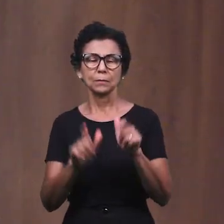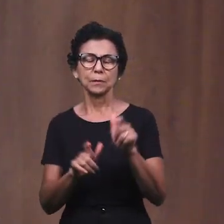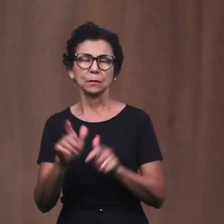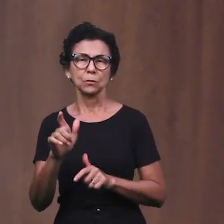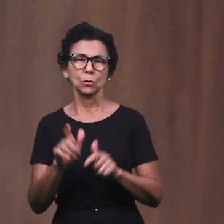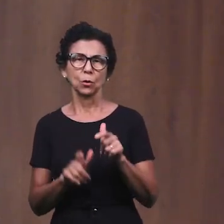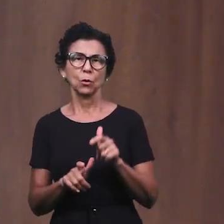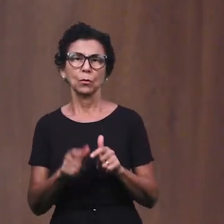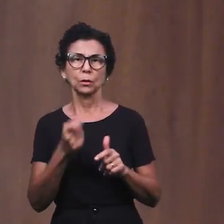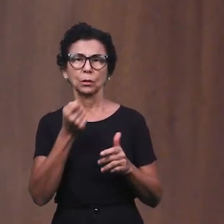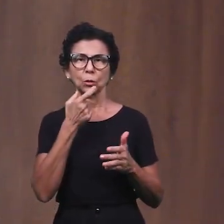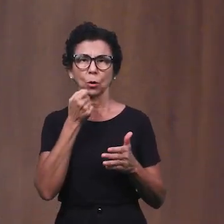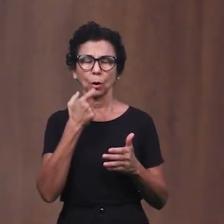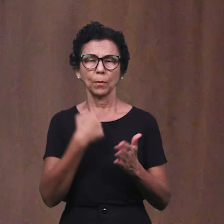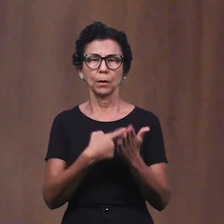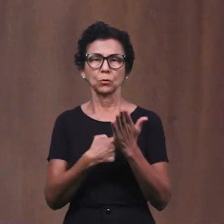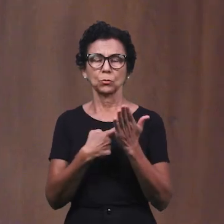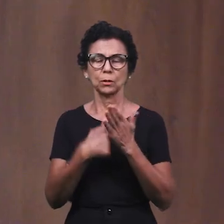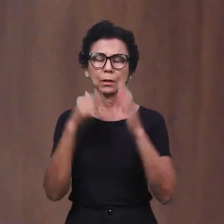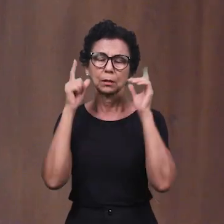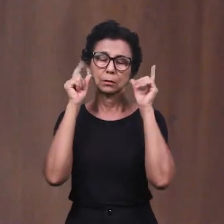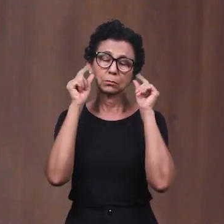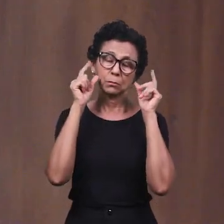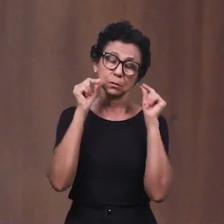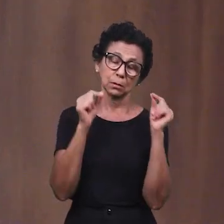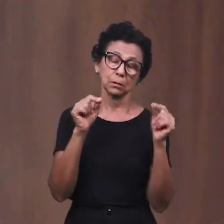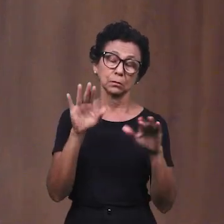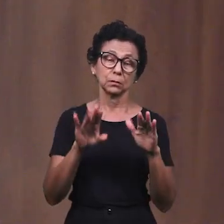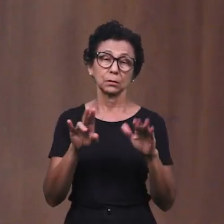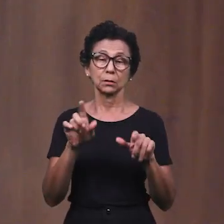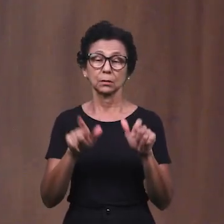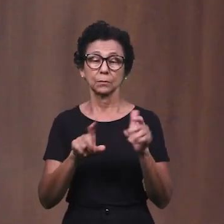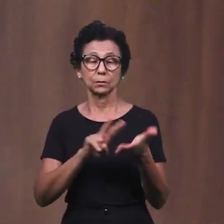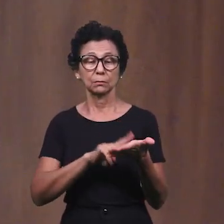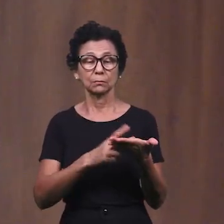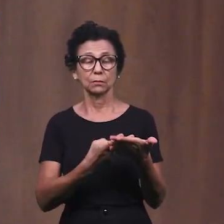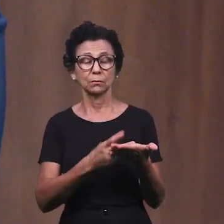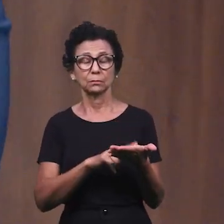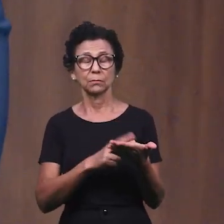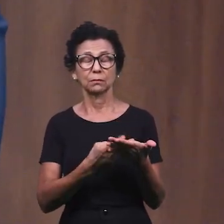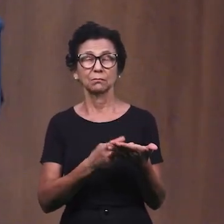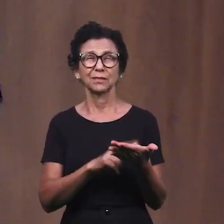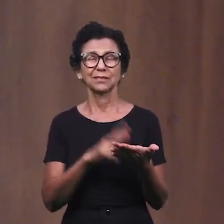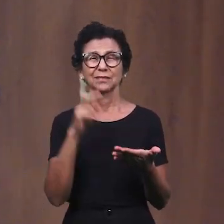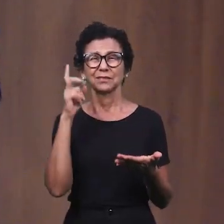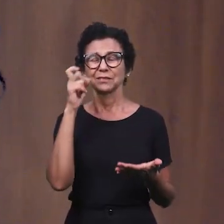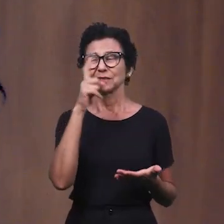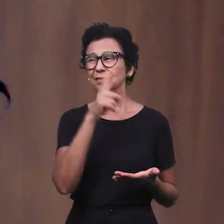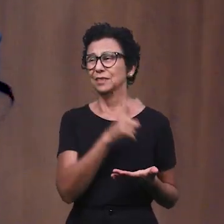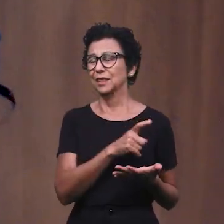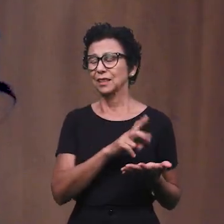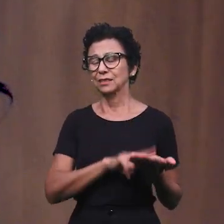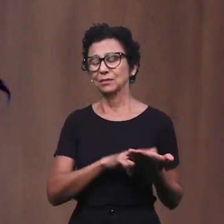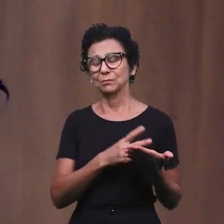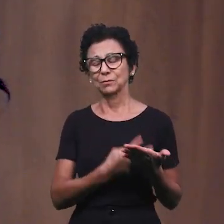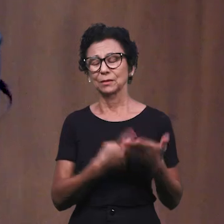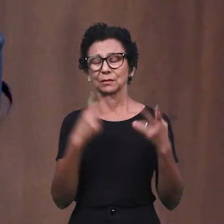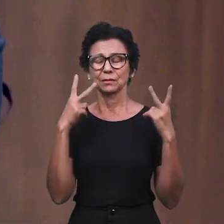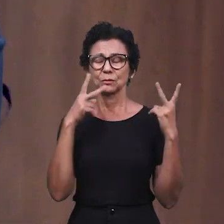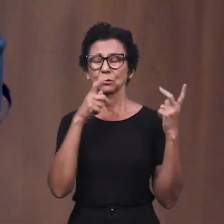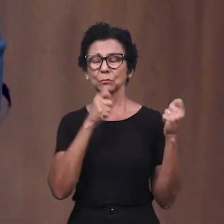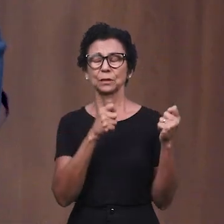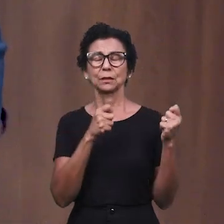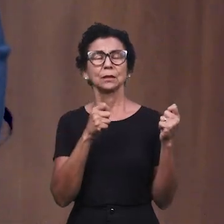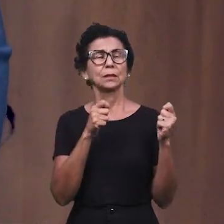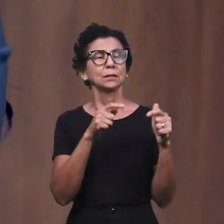para ajudar no sono, pessoas principalmente que têm algum tipo de insônia, algum tipo de dificuldade de entrar no